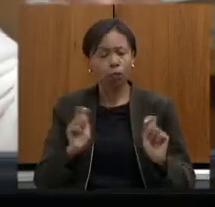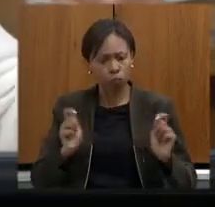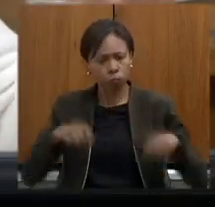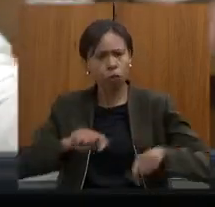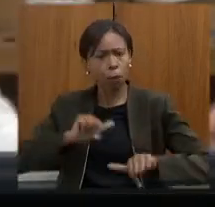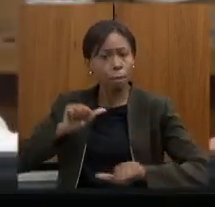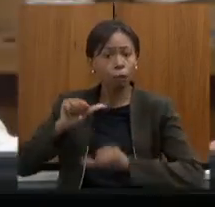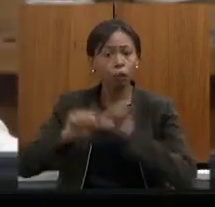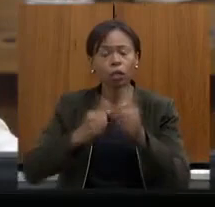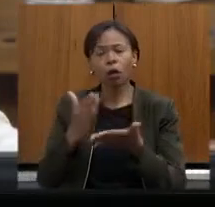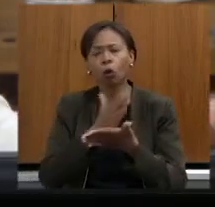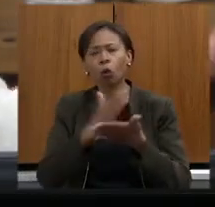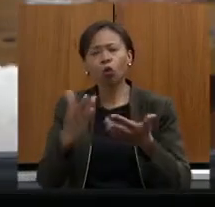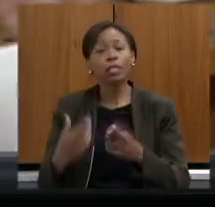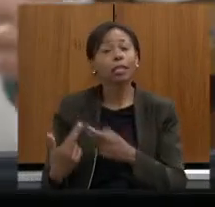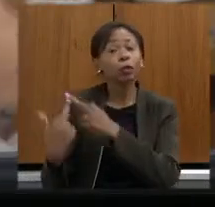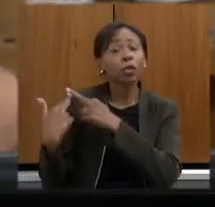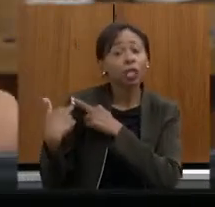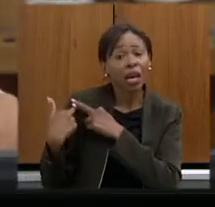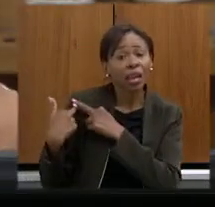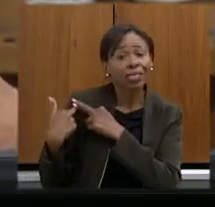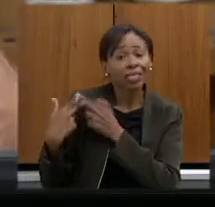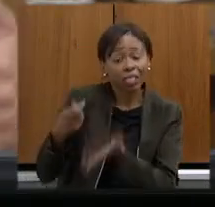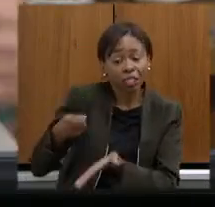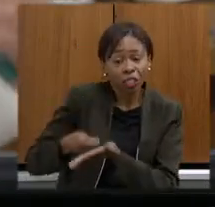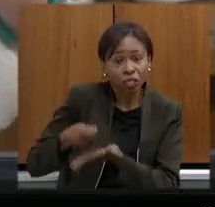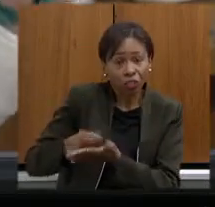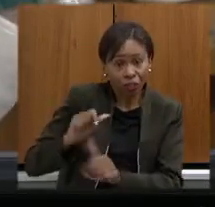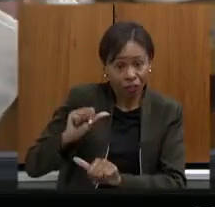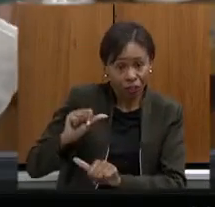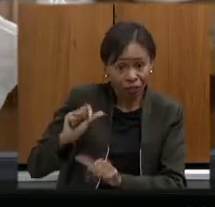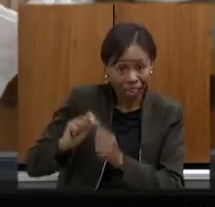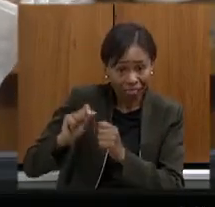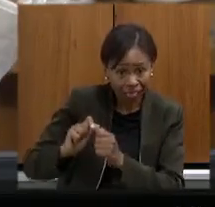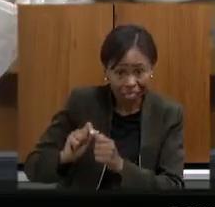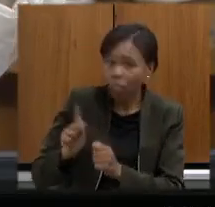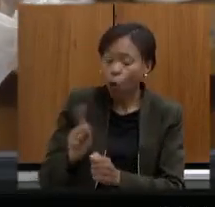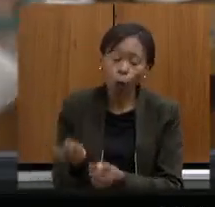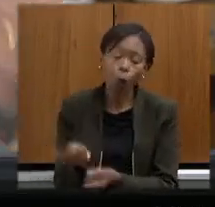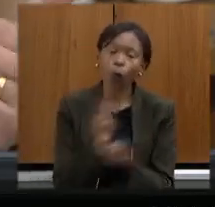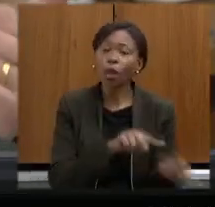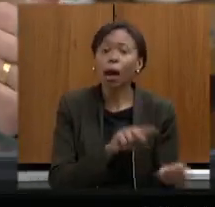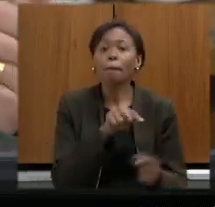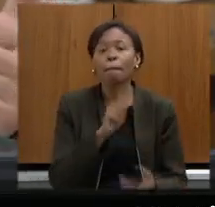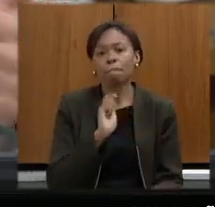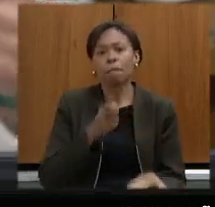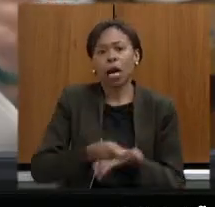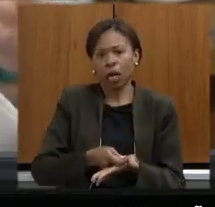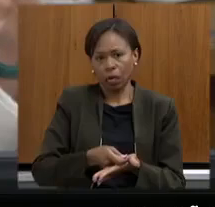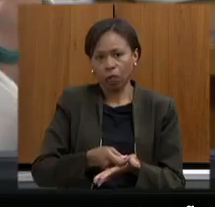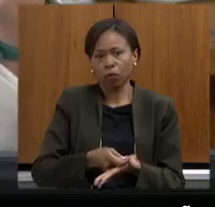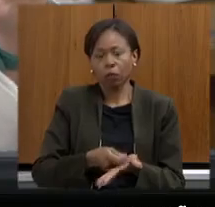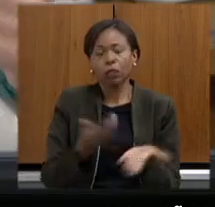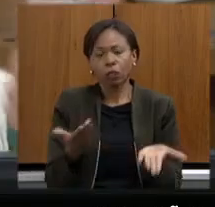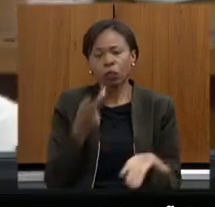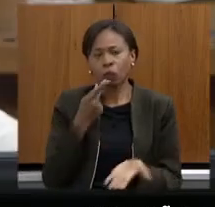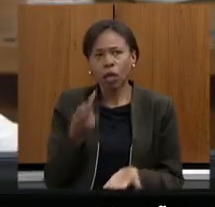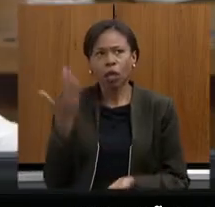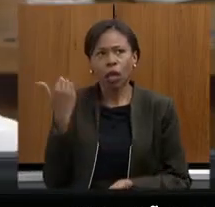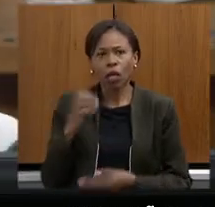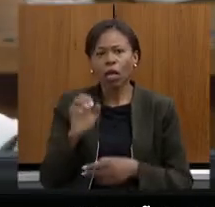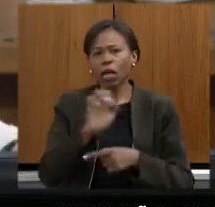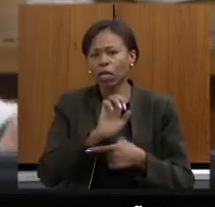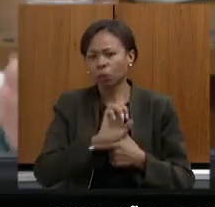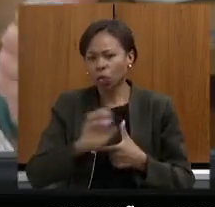obrigações de fazer em obrigações de pagar então quando eu falo por exemplo da ordem de início das obras de